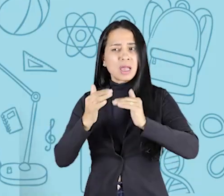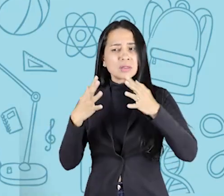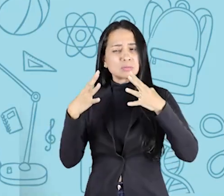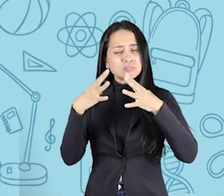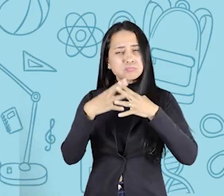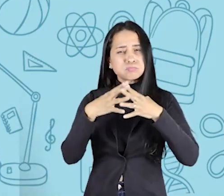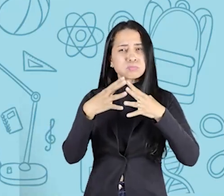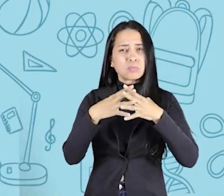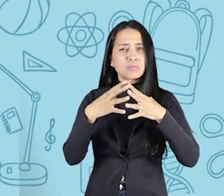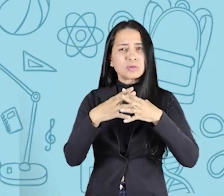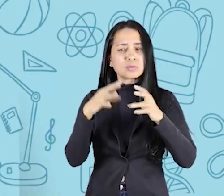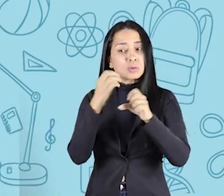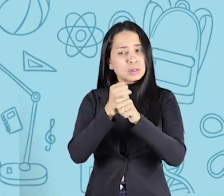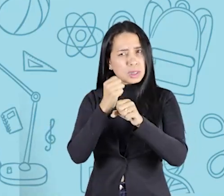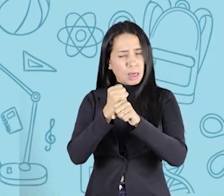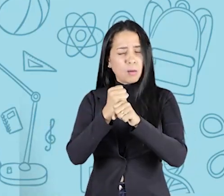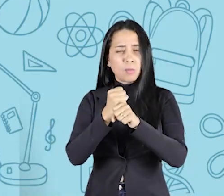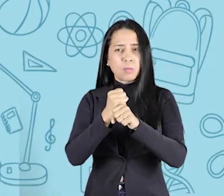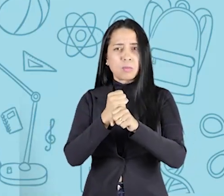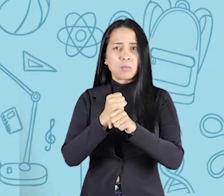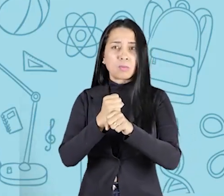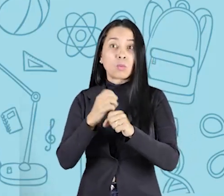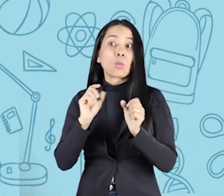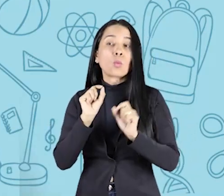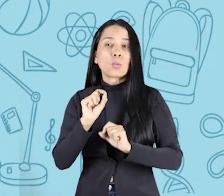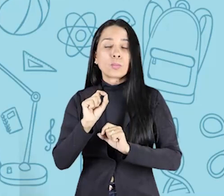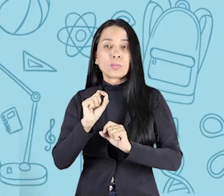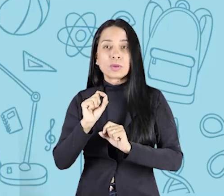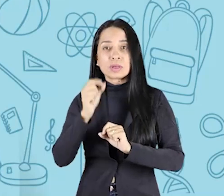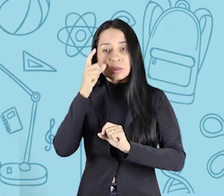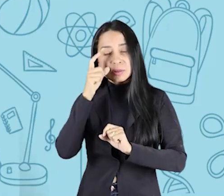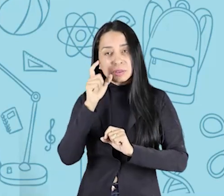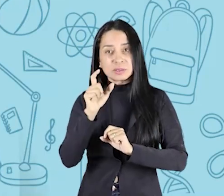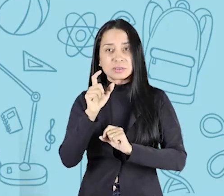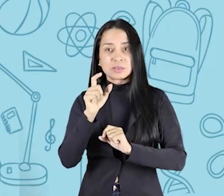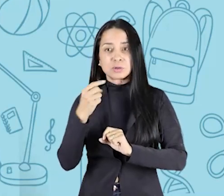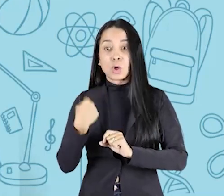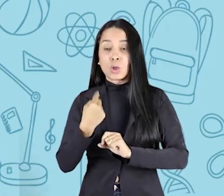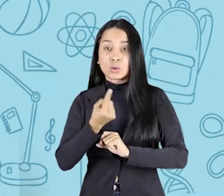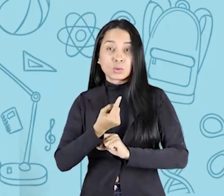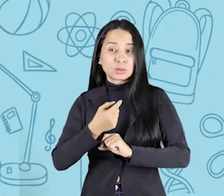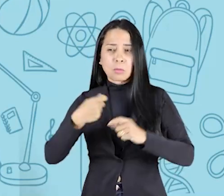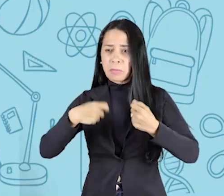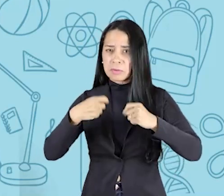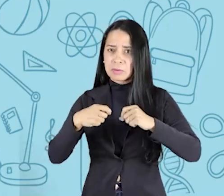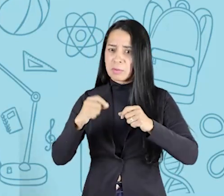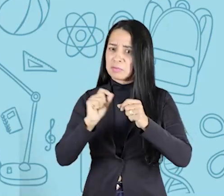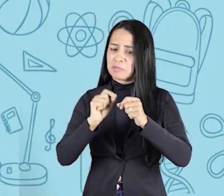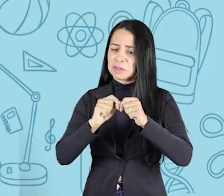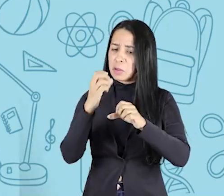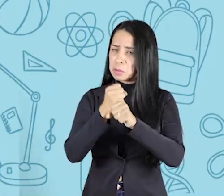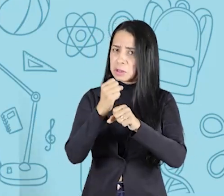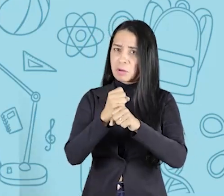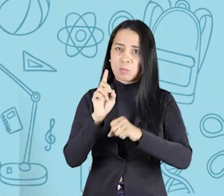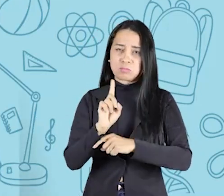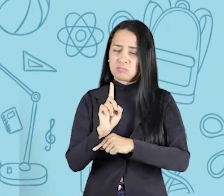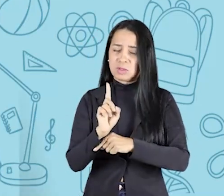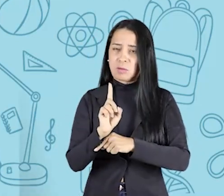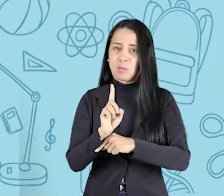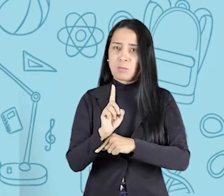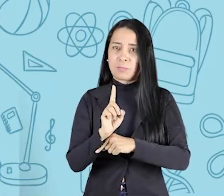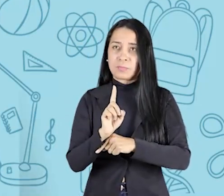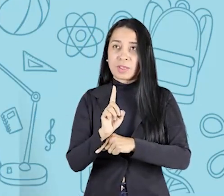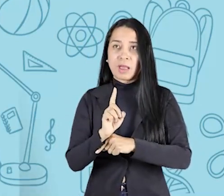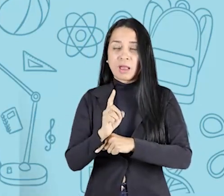complicado de cálculo mesmo. A vantagem é que nós não precisamos fazer esse cálculo manualmente. Quer ver outro exemplo? Imagina a construção